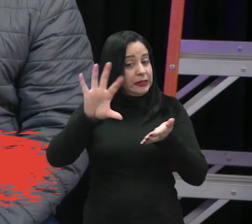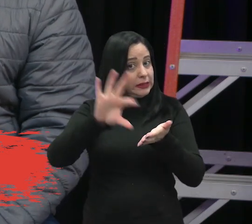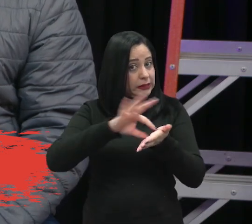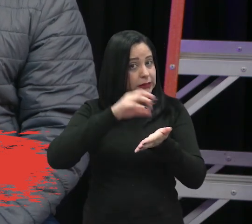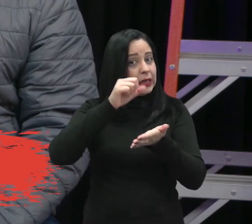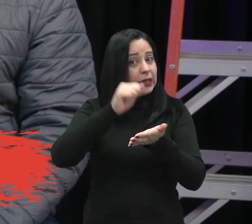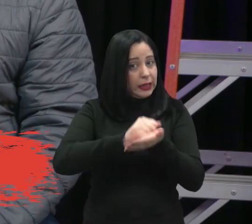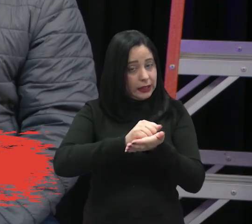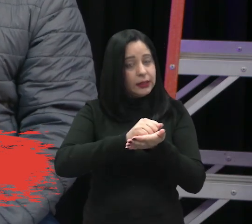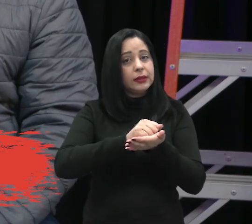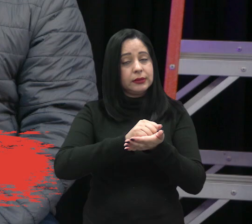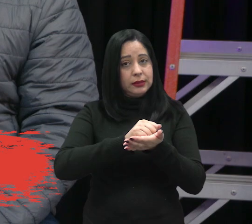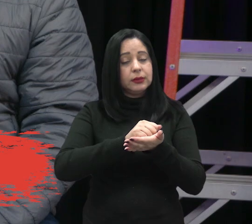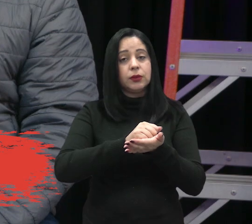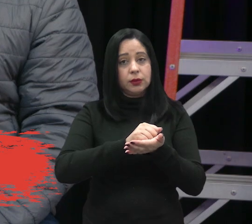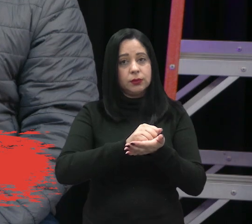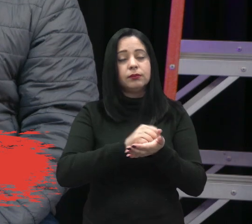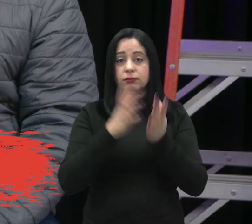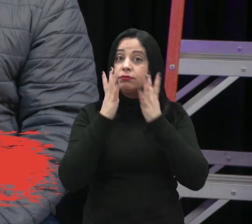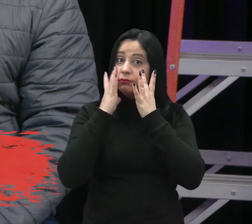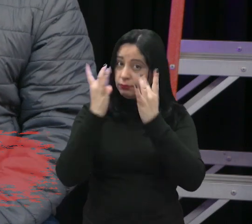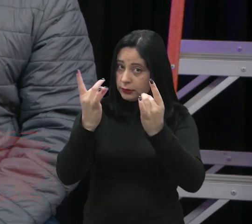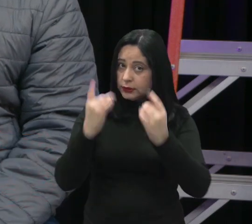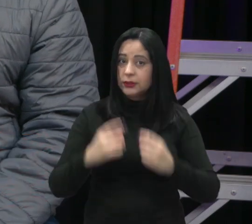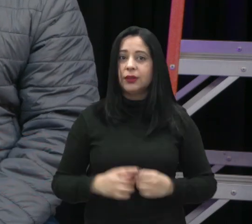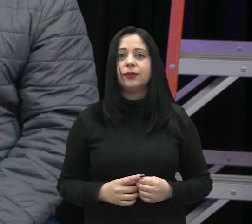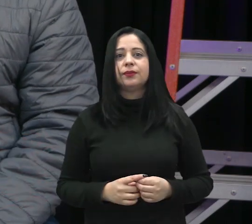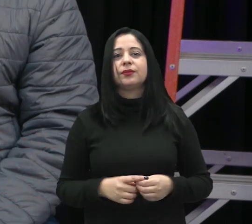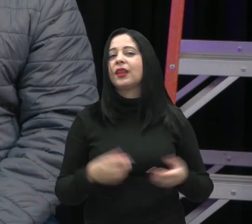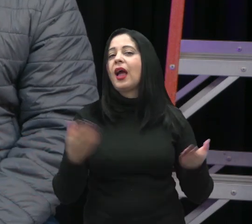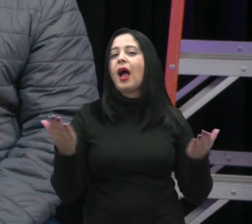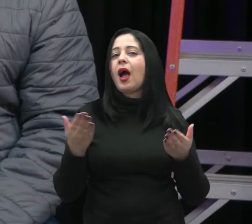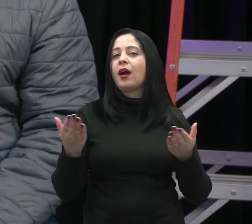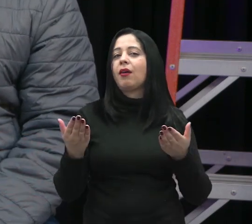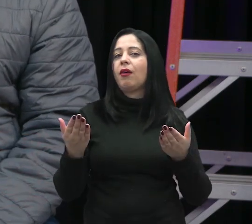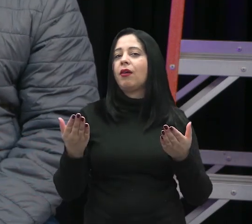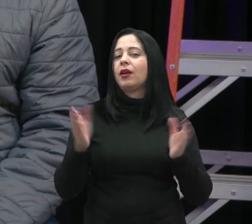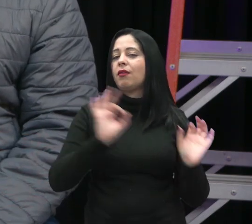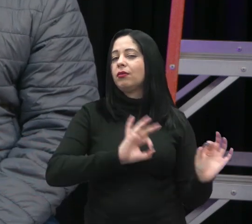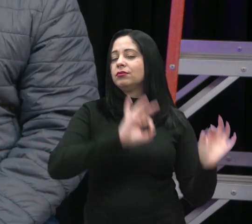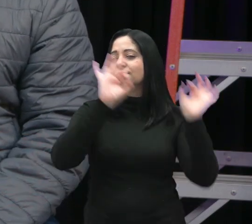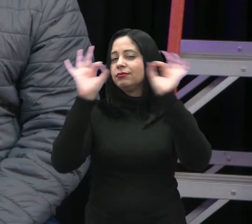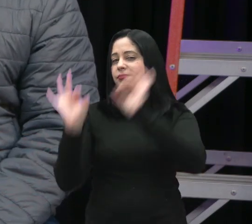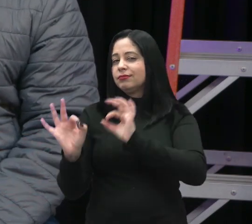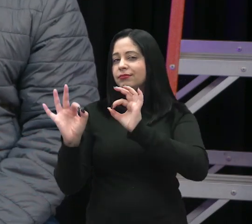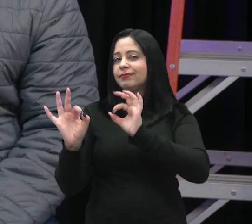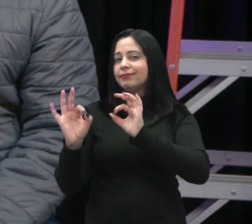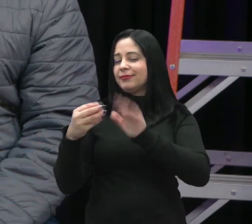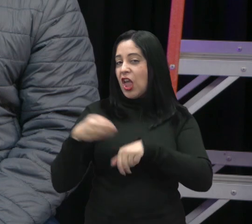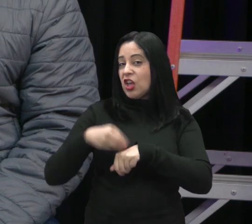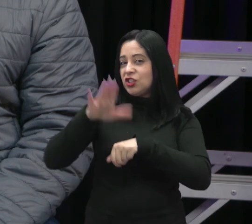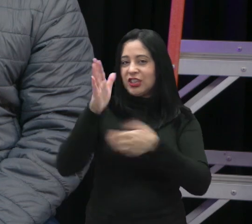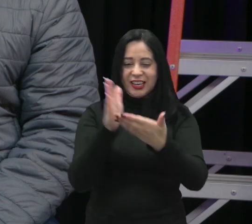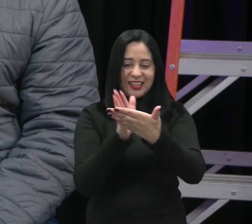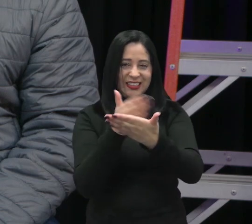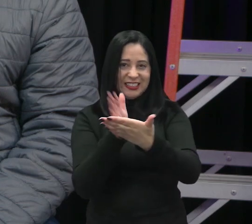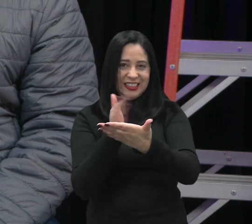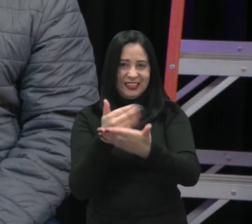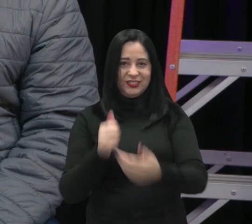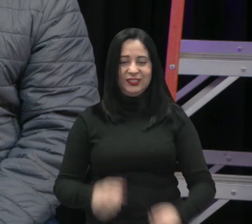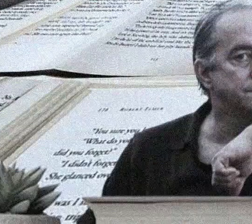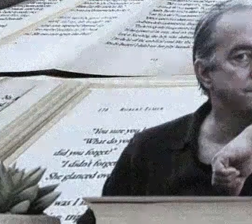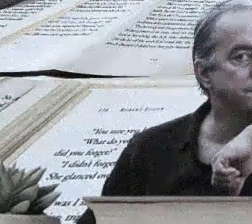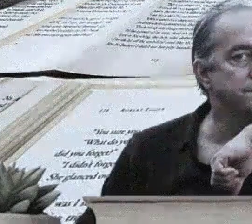mediante preenchimento prévio de ficha de matrícula, hein? Atenção. Isso aí, ó. Bom, agora vamos então conferir a dica de hoje no Tem na